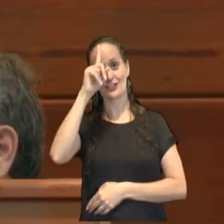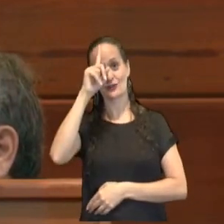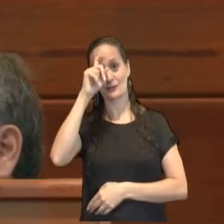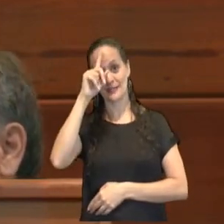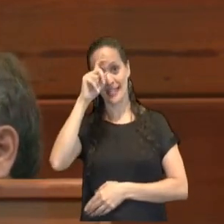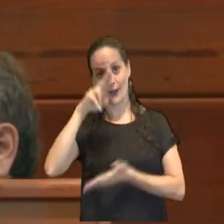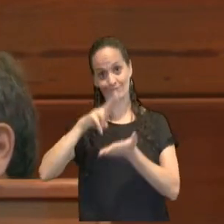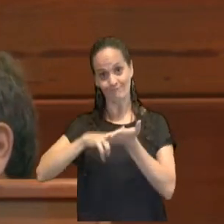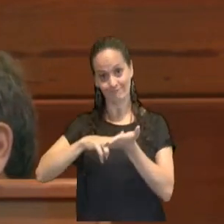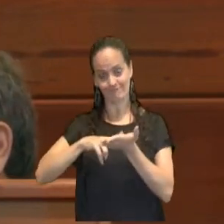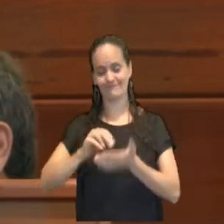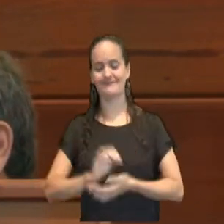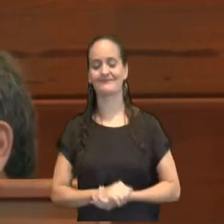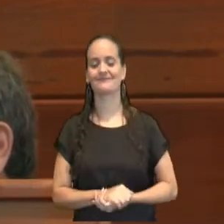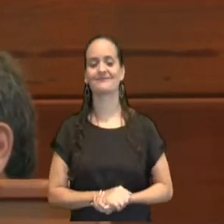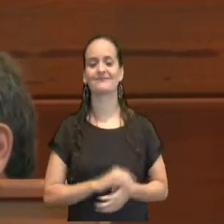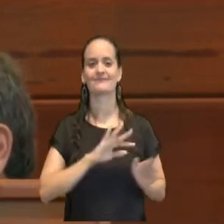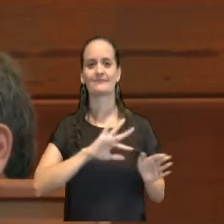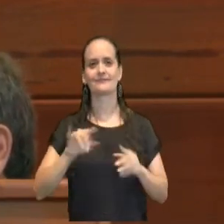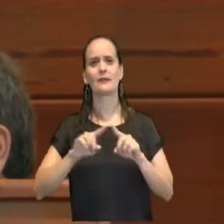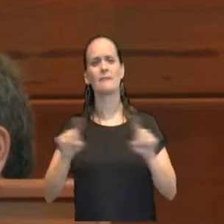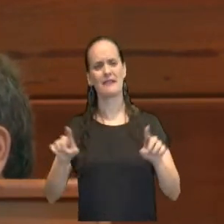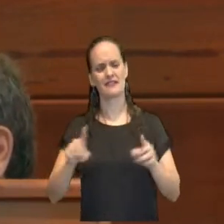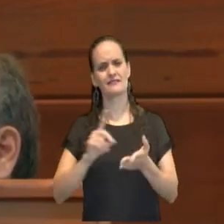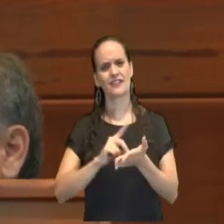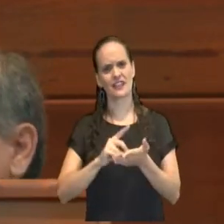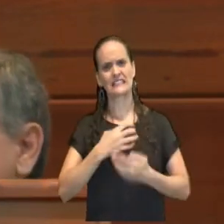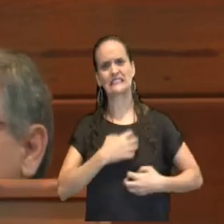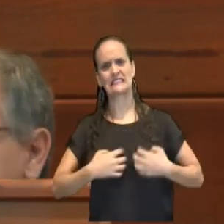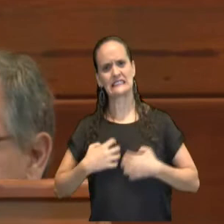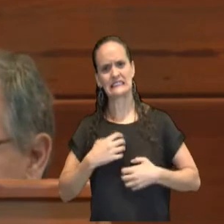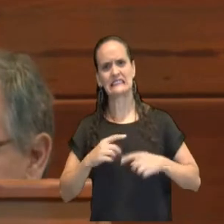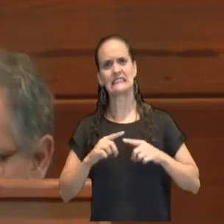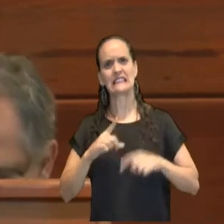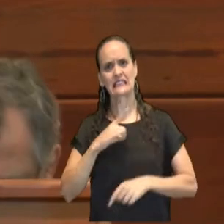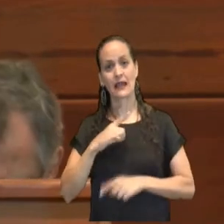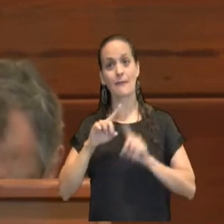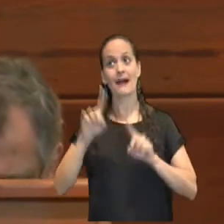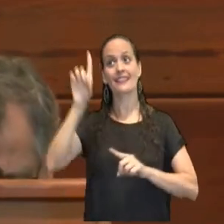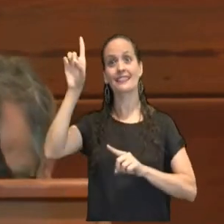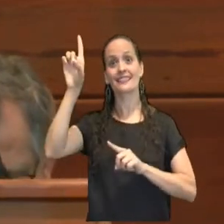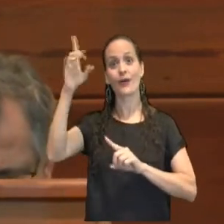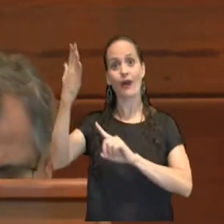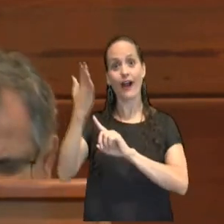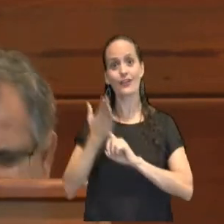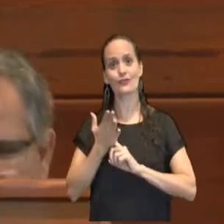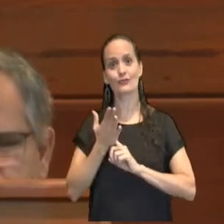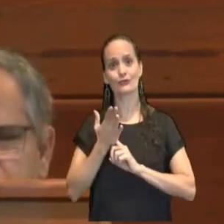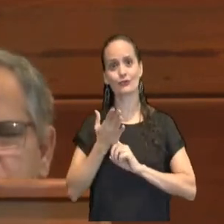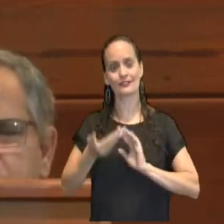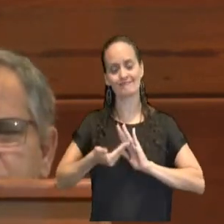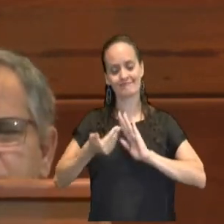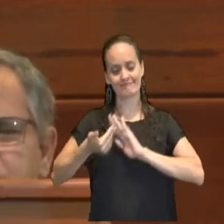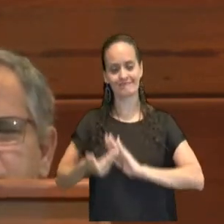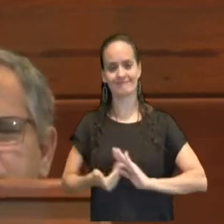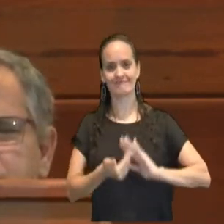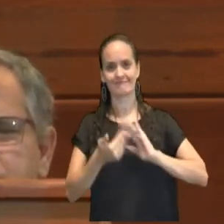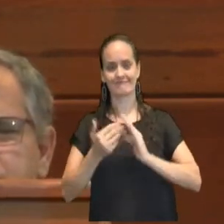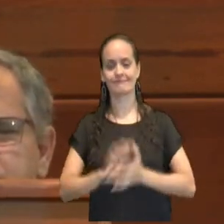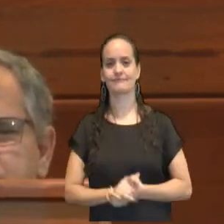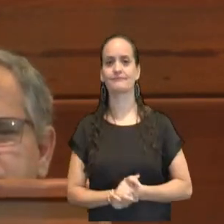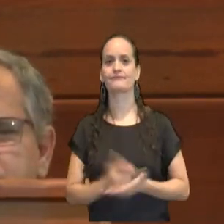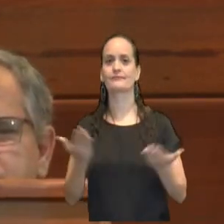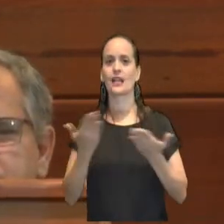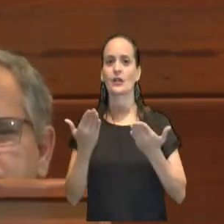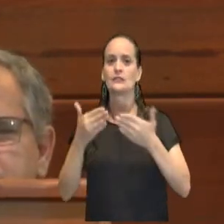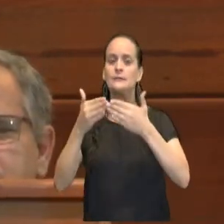orações. Muitas são as aflições do justo, mas o Senhor tem livrado. Nós queremos interceder neste momento pelo nosso